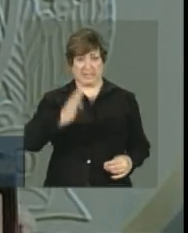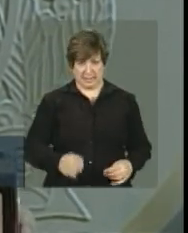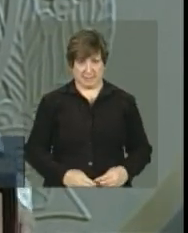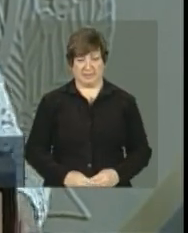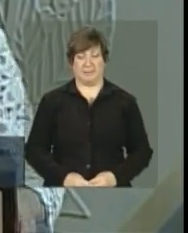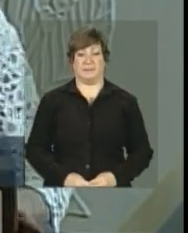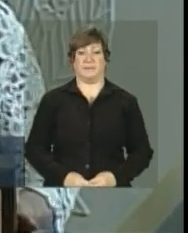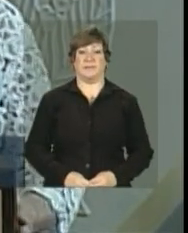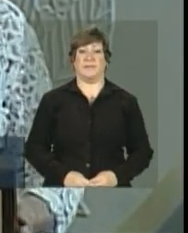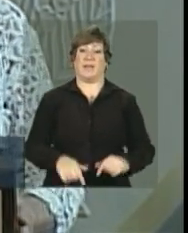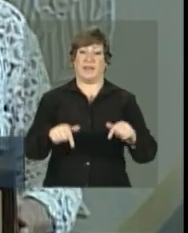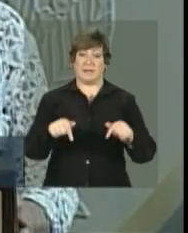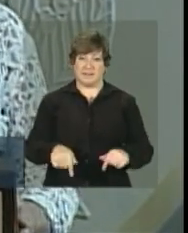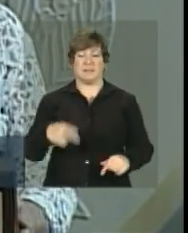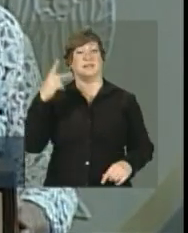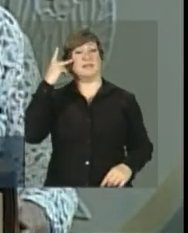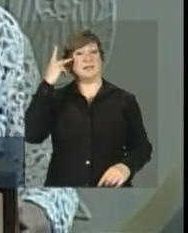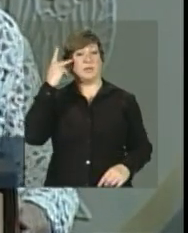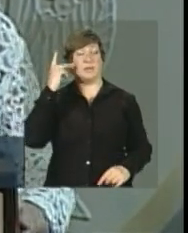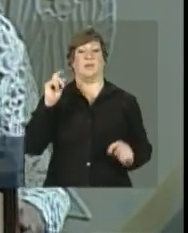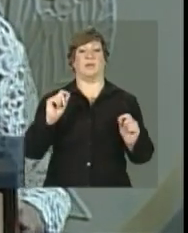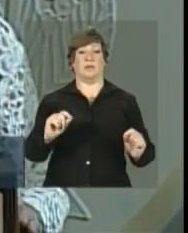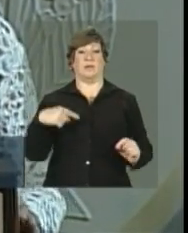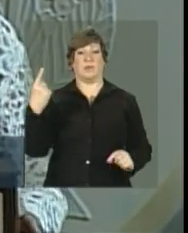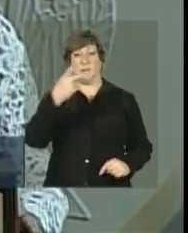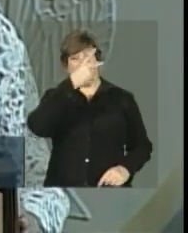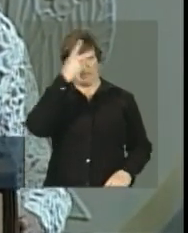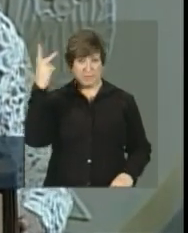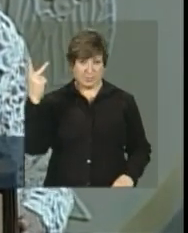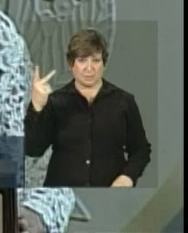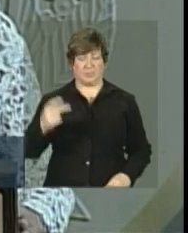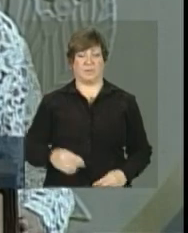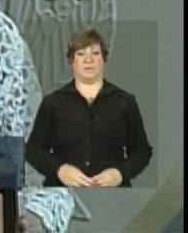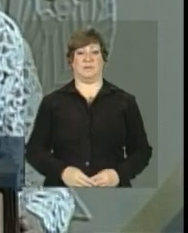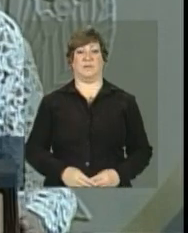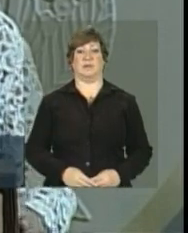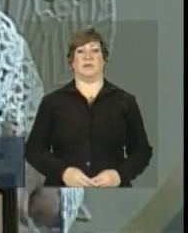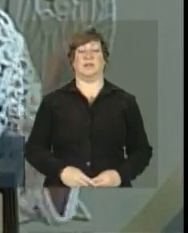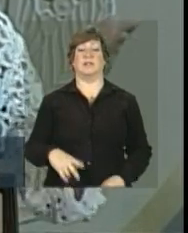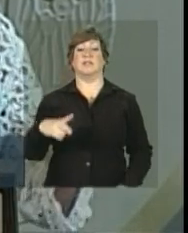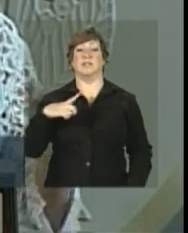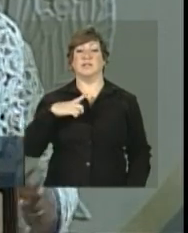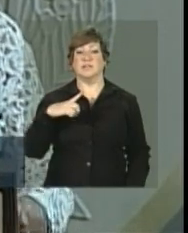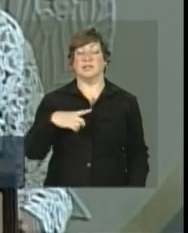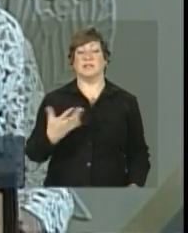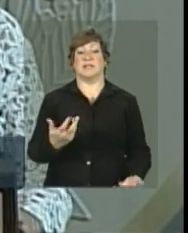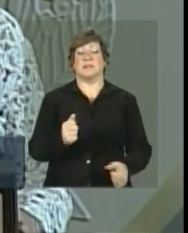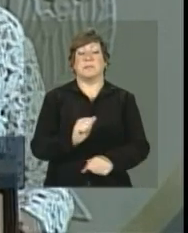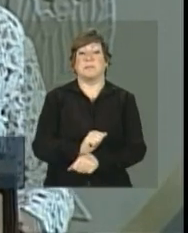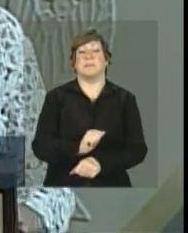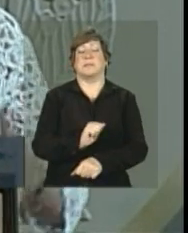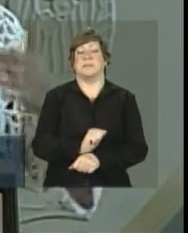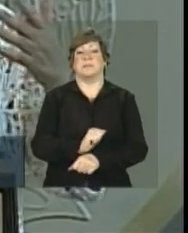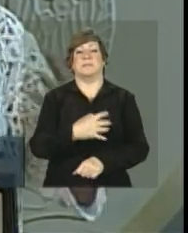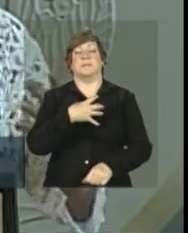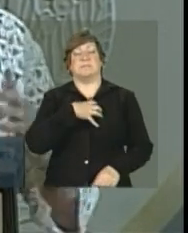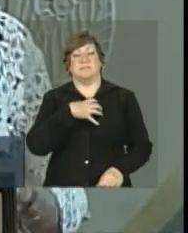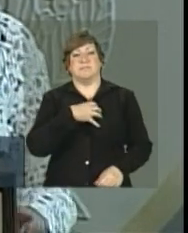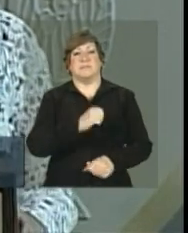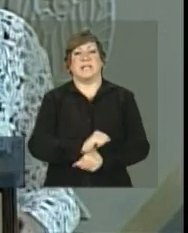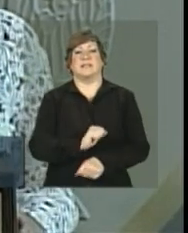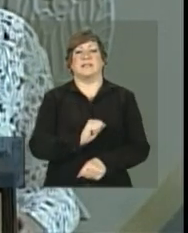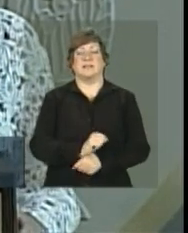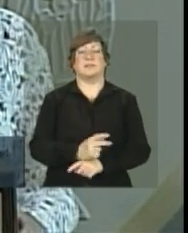aqui que as pessoas que tinham esperança ou que